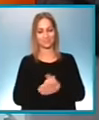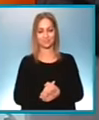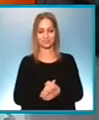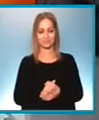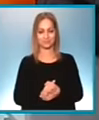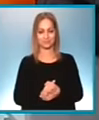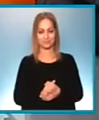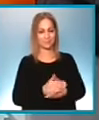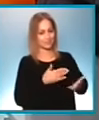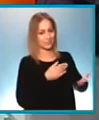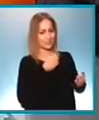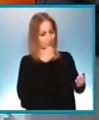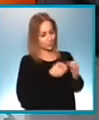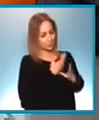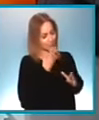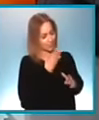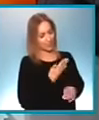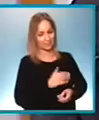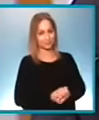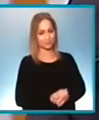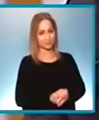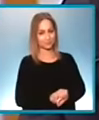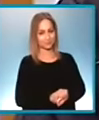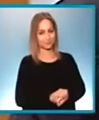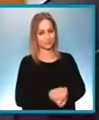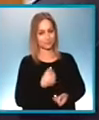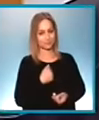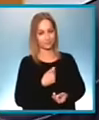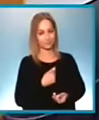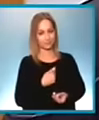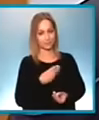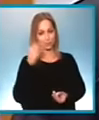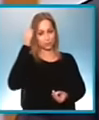Grande surpresa, obrigada. Olha, tenho uma história.